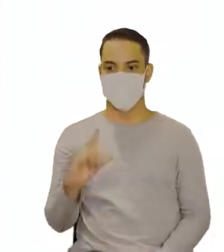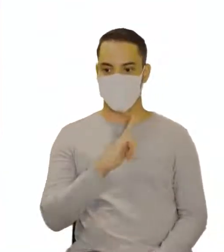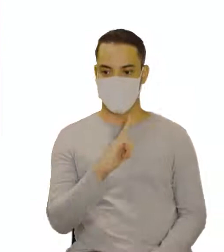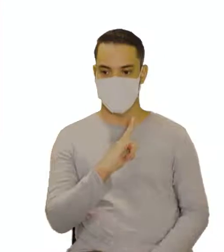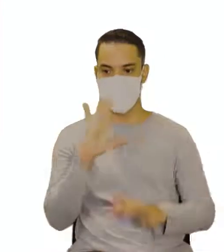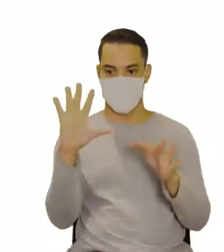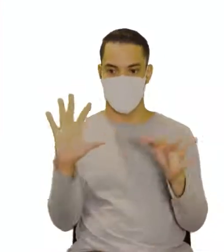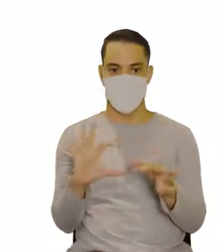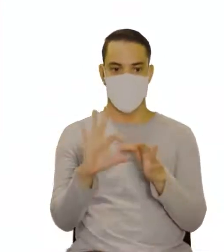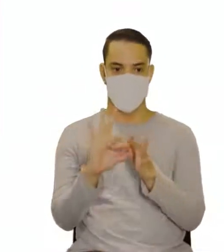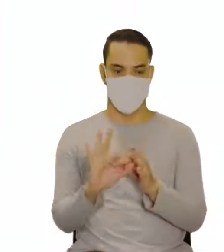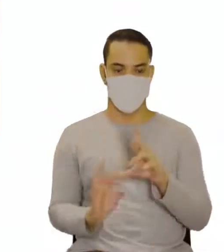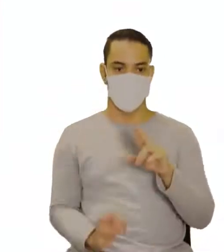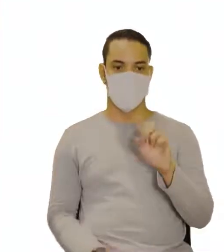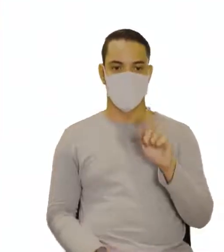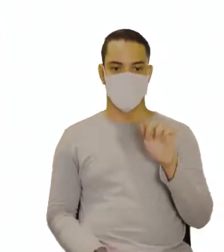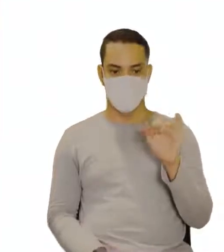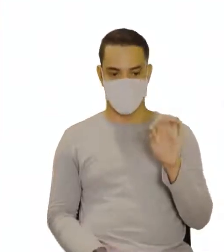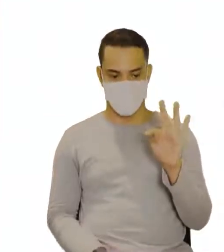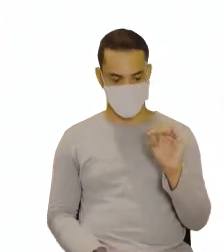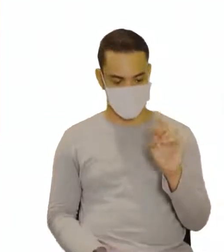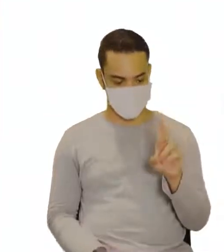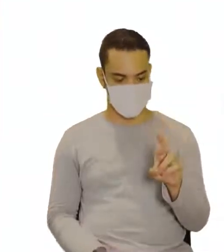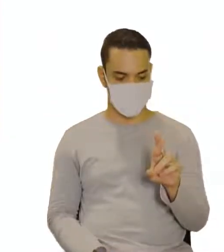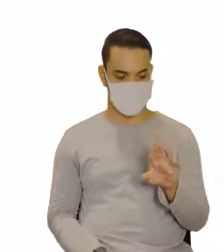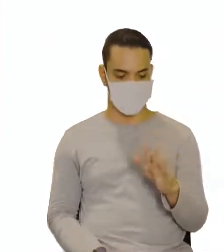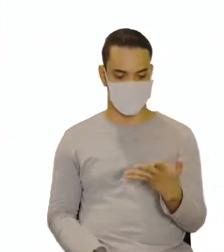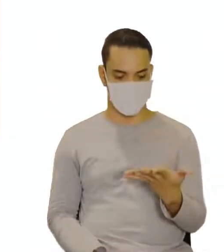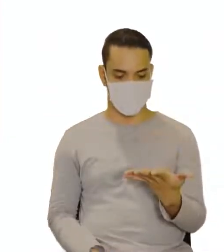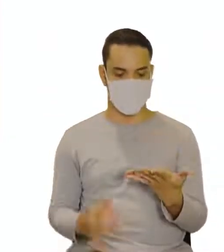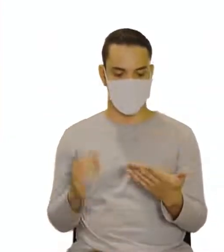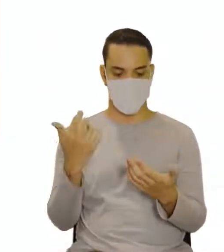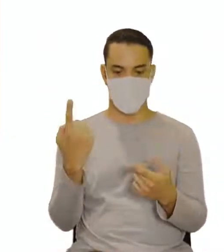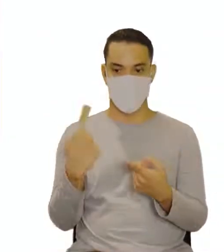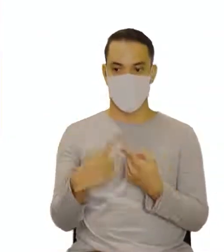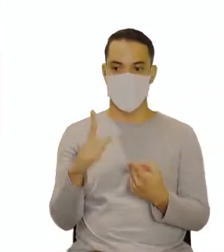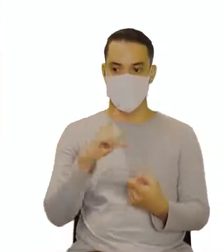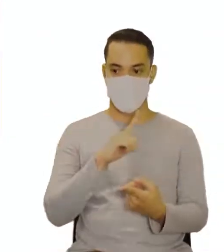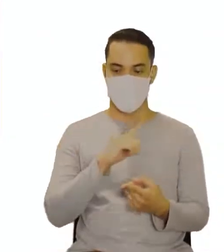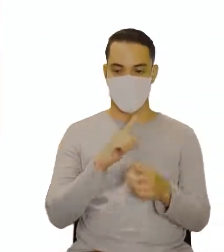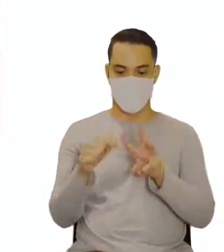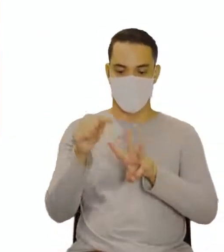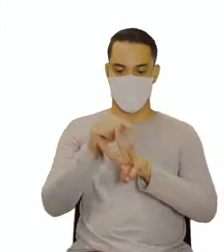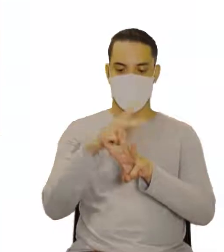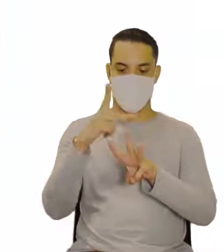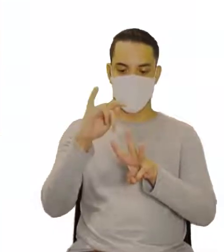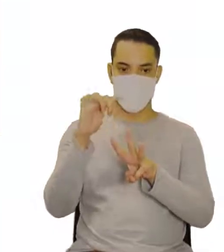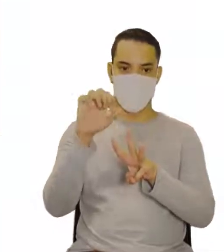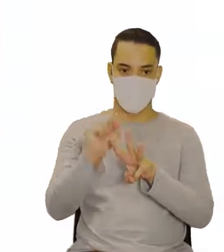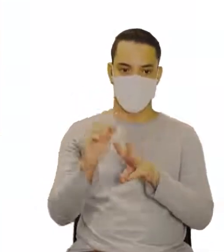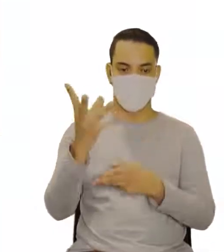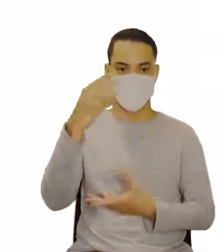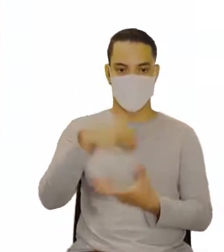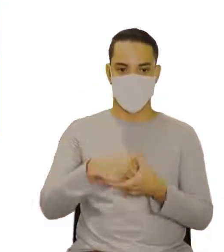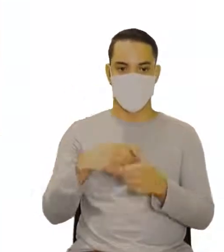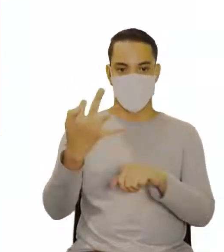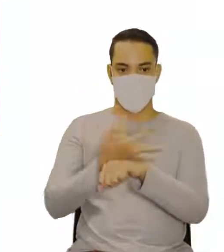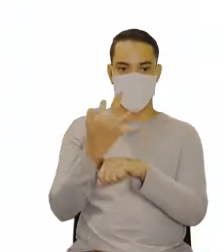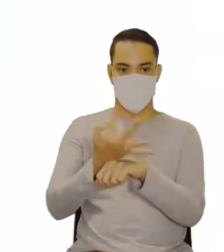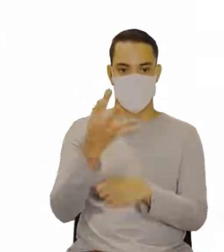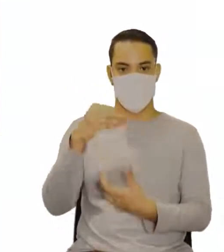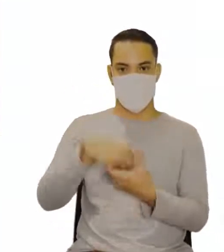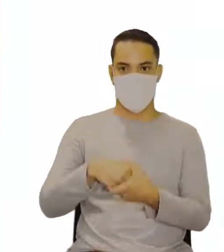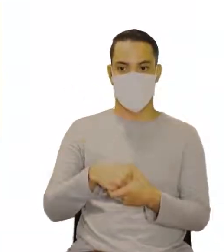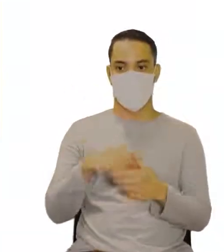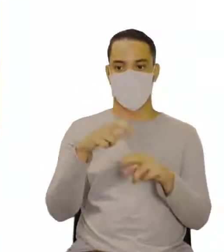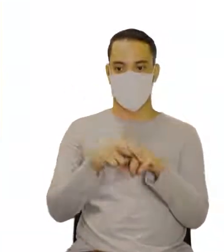associados a um resistor, ok? Então aqui, por exemplo, pode ser 3 pilhas alimentando uma certa resistência.